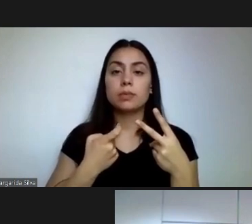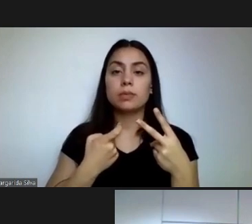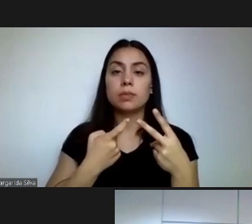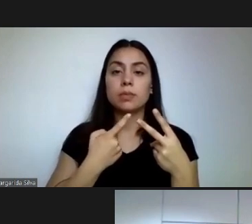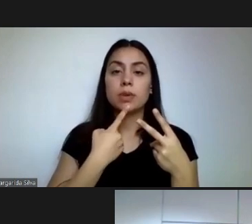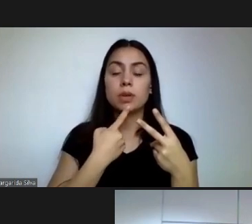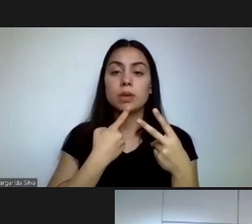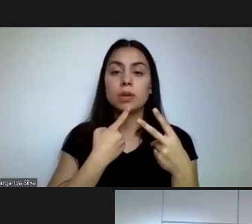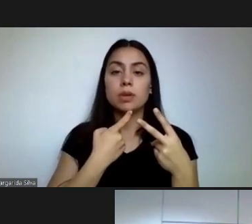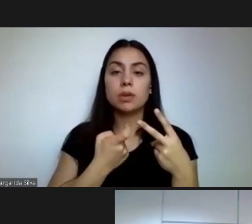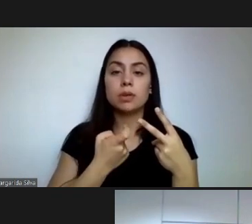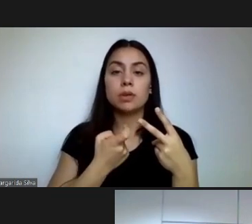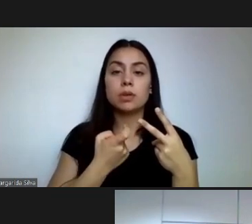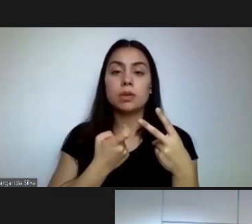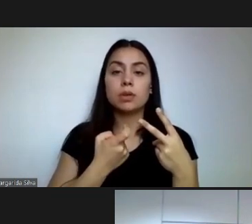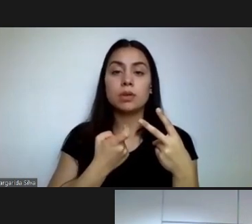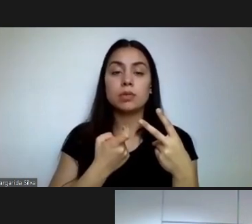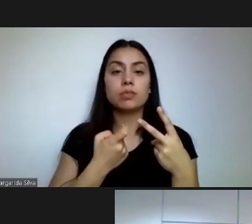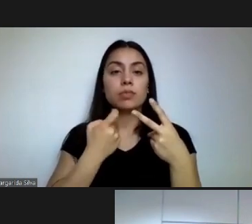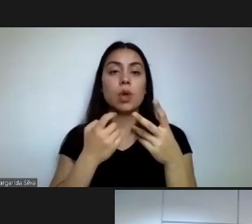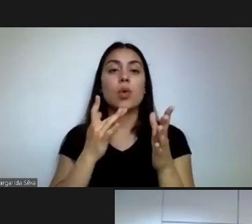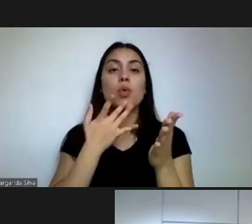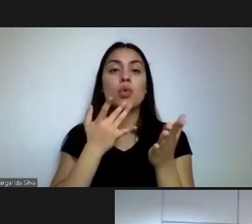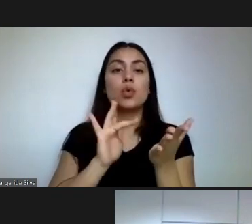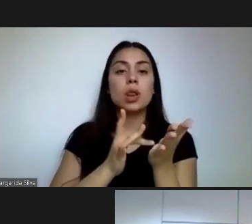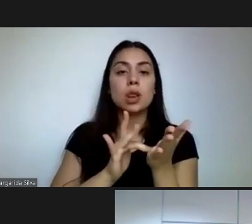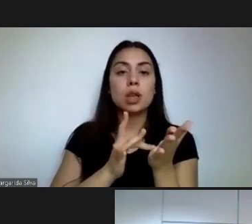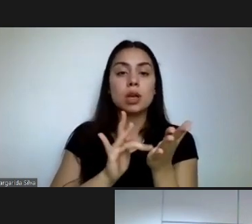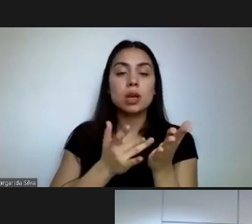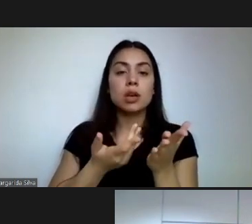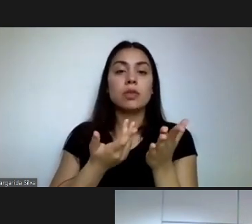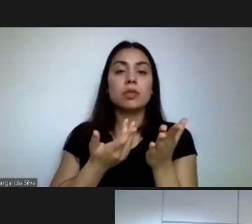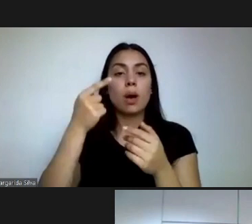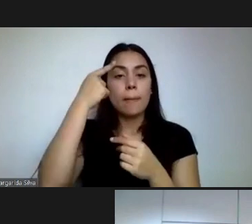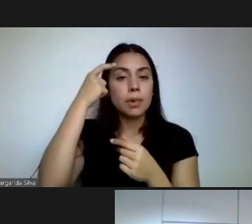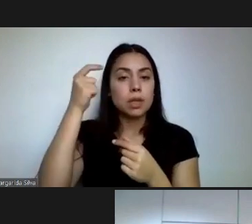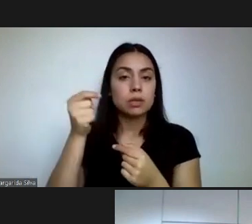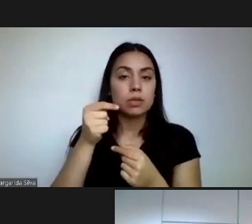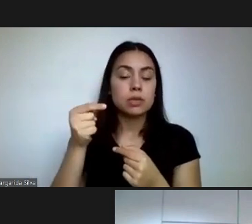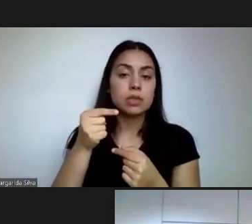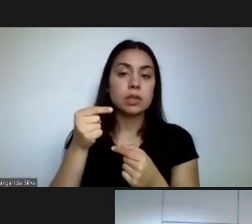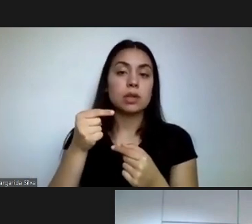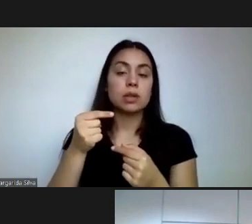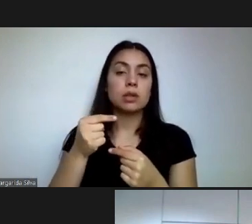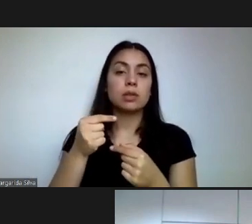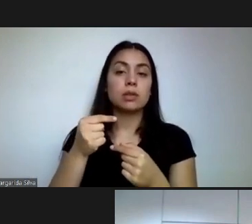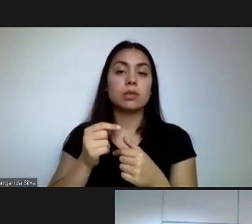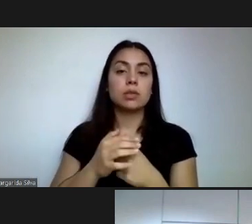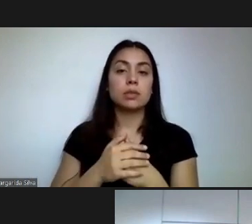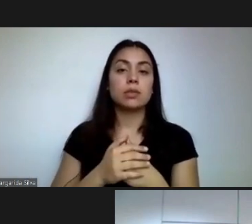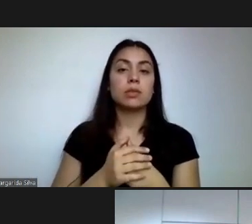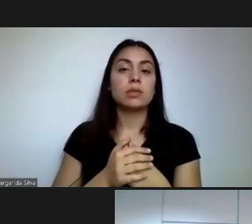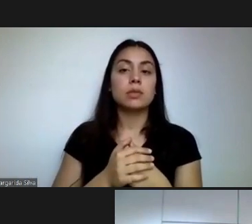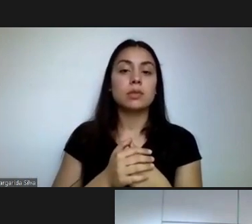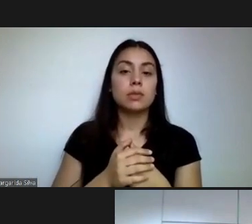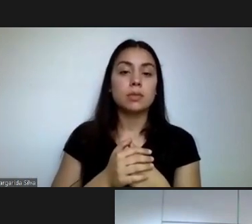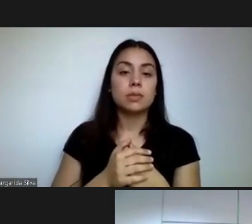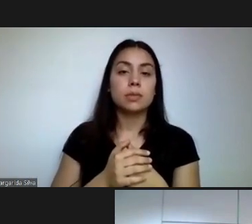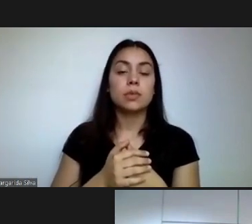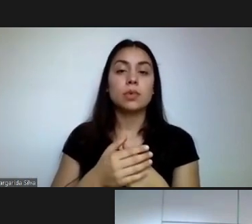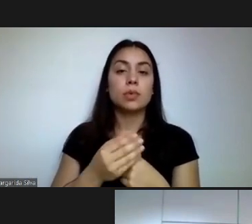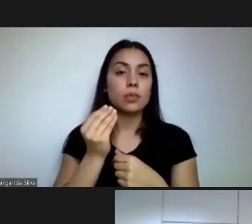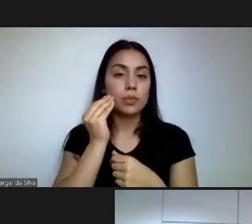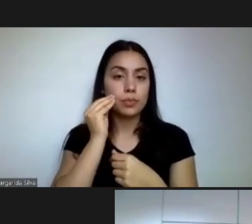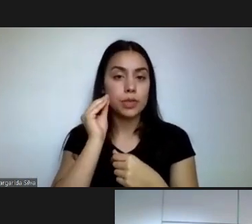sobre os manuais escolares, os preconceitos, não é? O trabalho enorme da Cristina Roldão, se ela me está a ouvir, manda um beijinho.